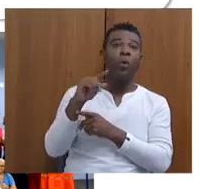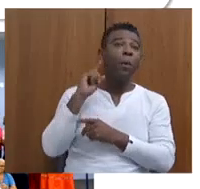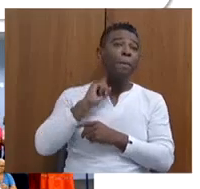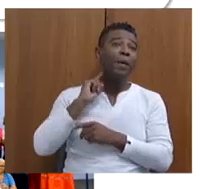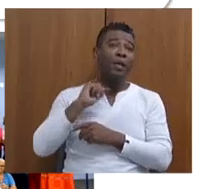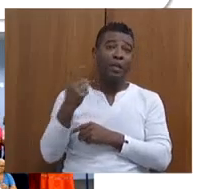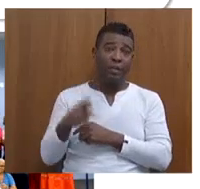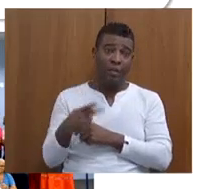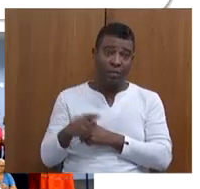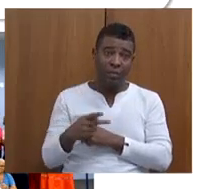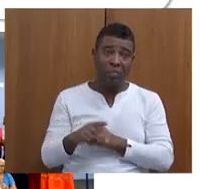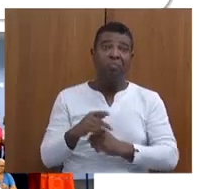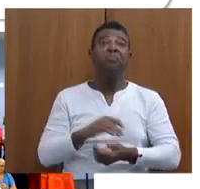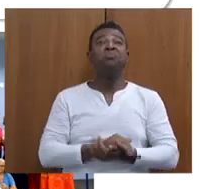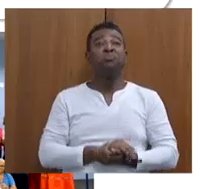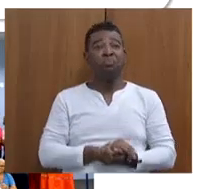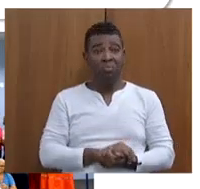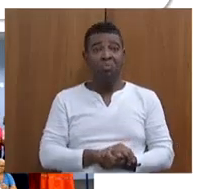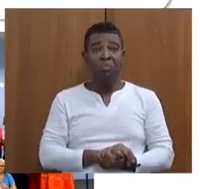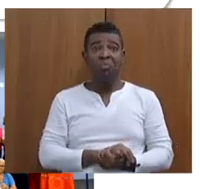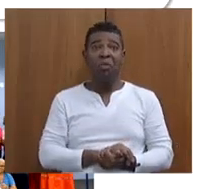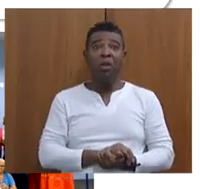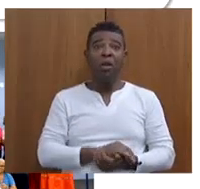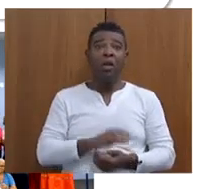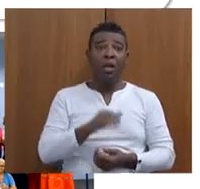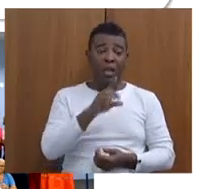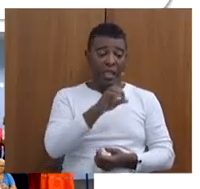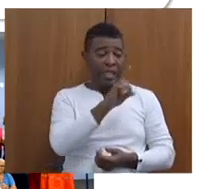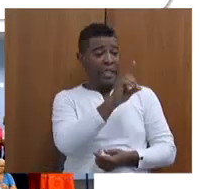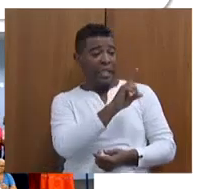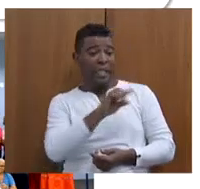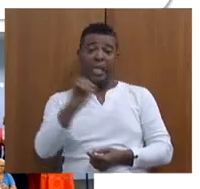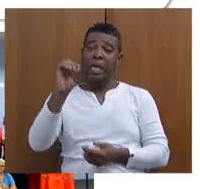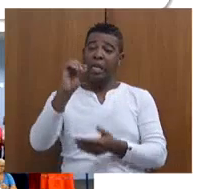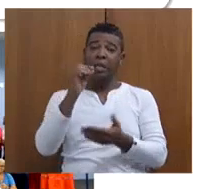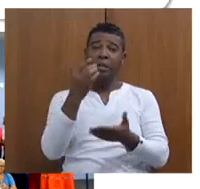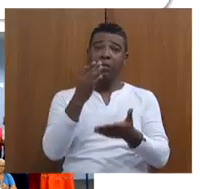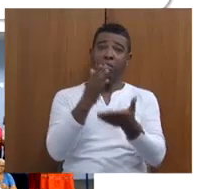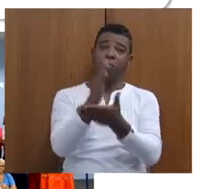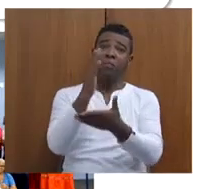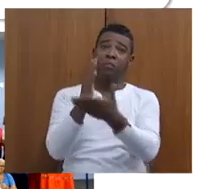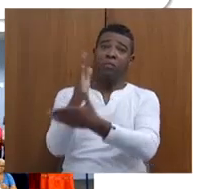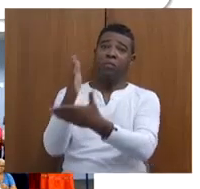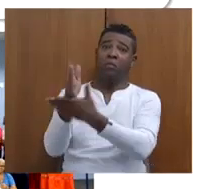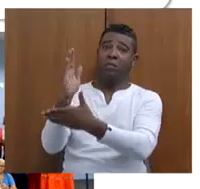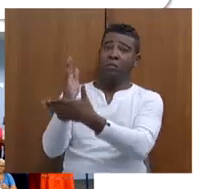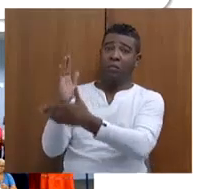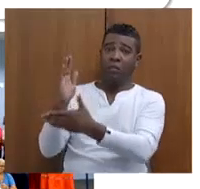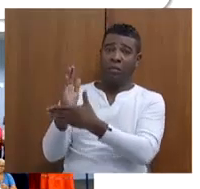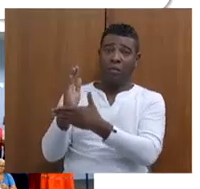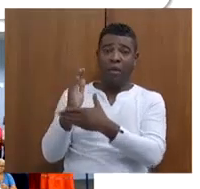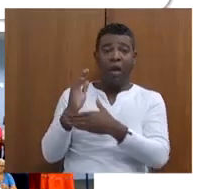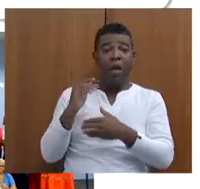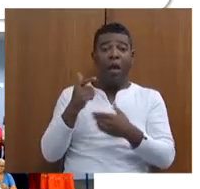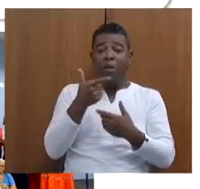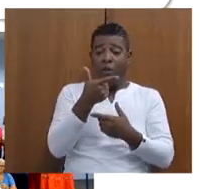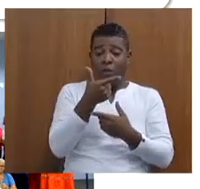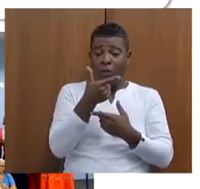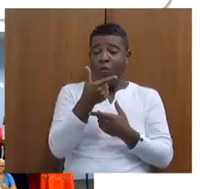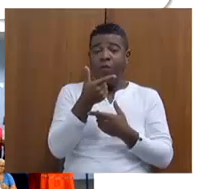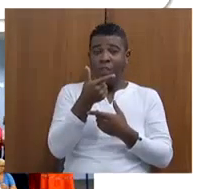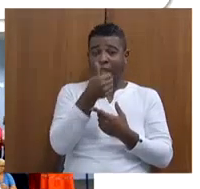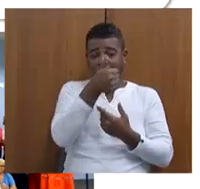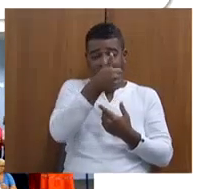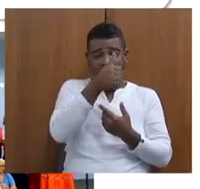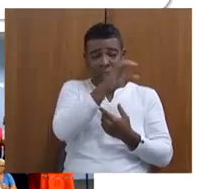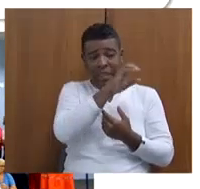100 títulos sem classificações nacionais Minas ficou com 24 premiações